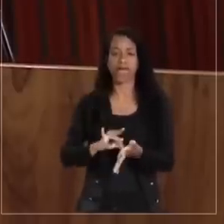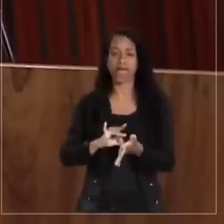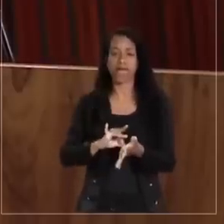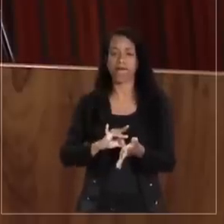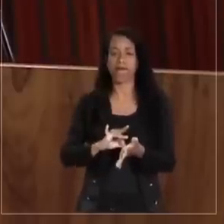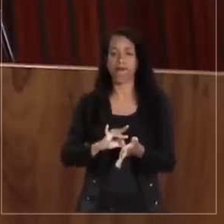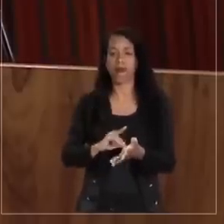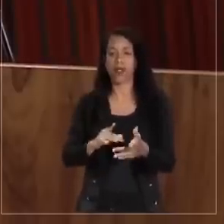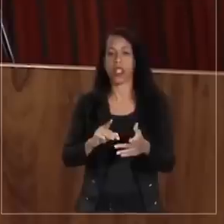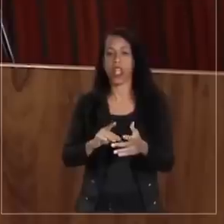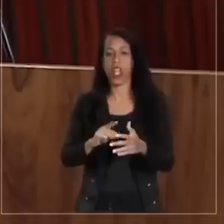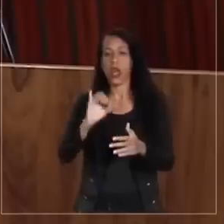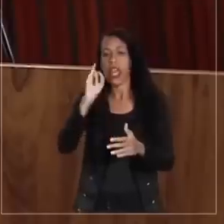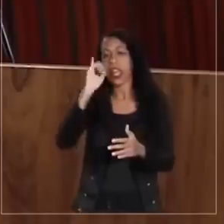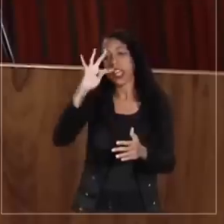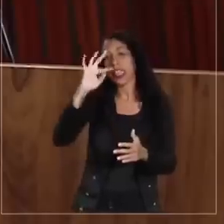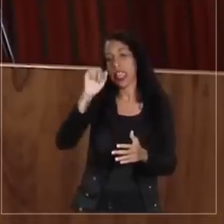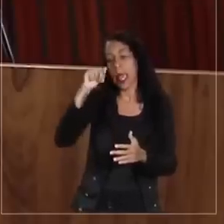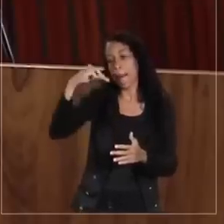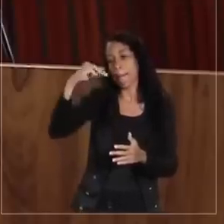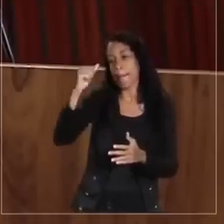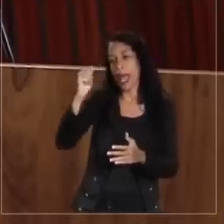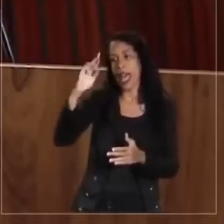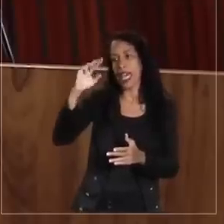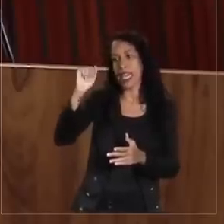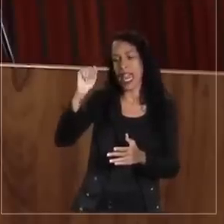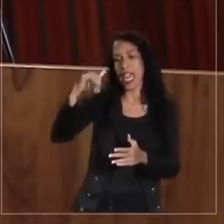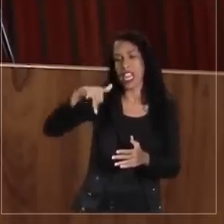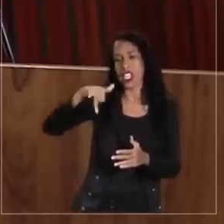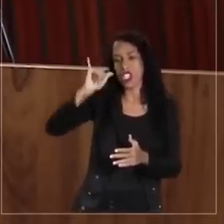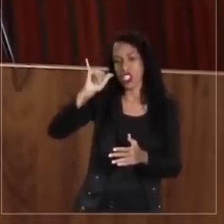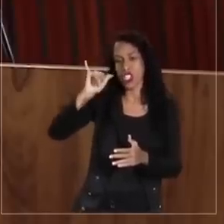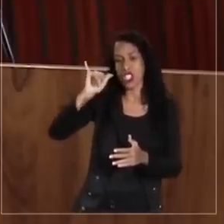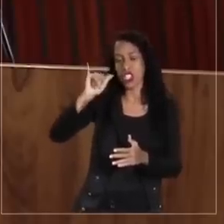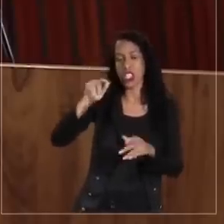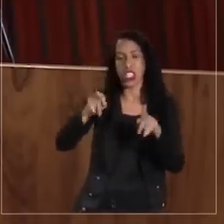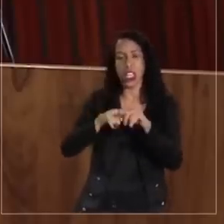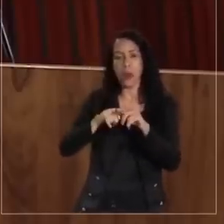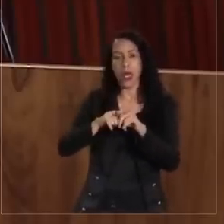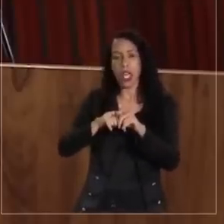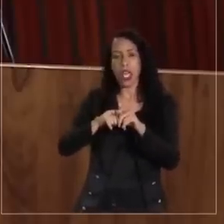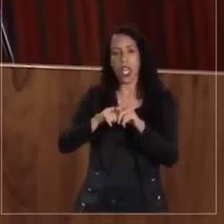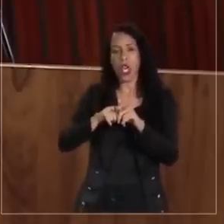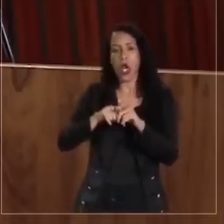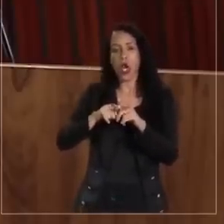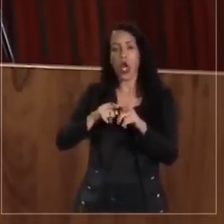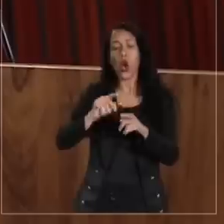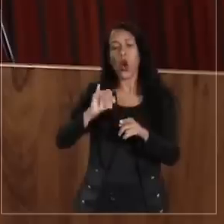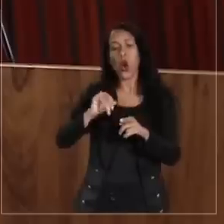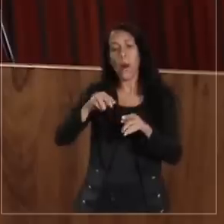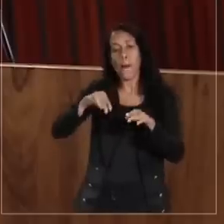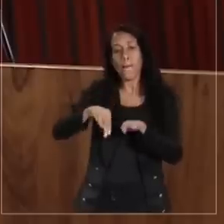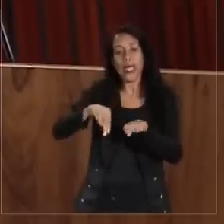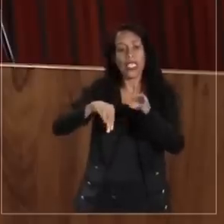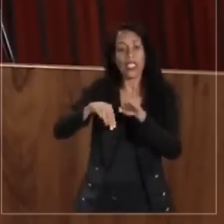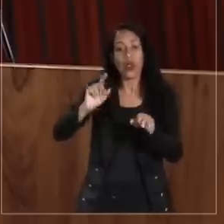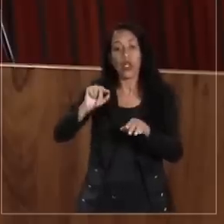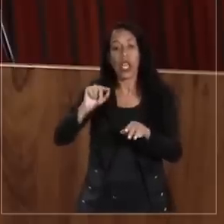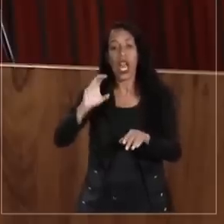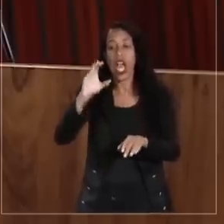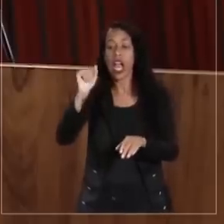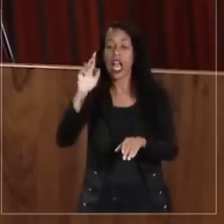exatamente ao Itamaraty. E perguntado, e já foi lido aqui mais de uma vez, o então ministro das Relações Exteriores, Carlos França, diz